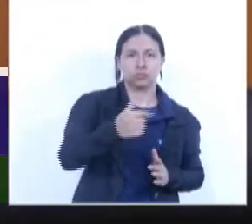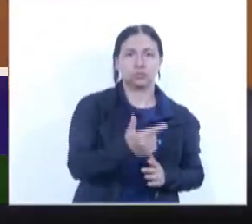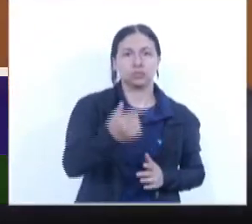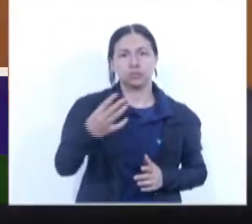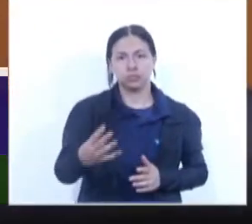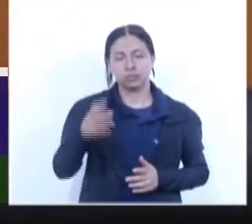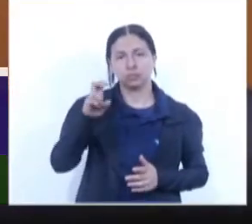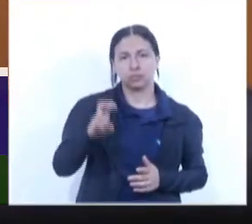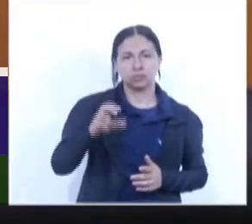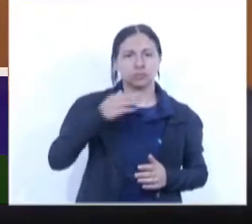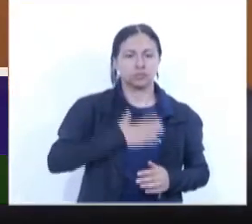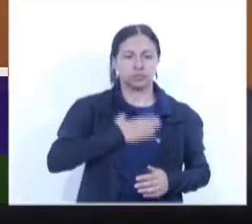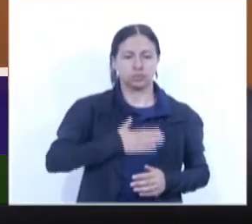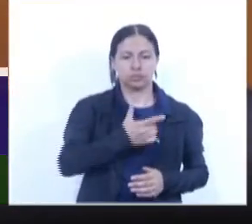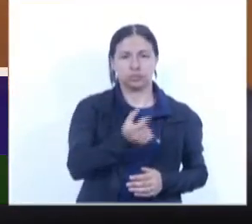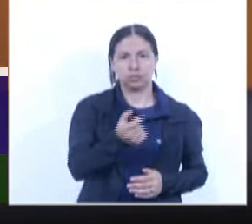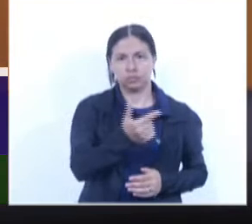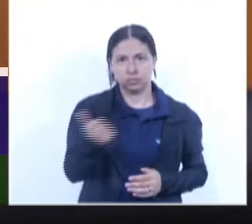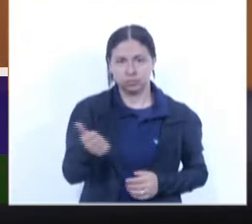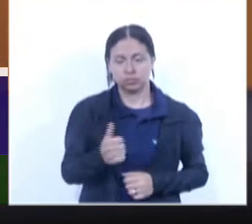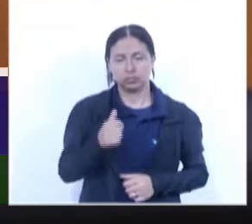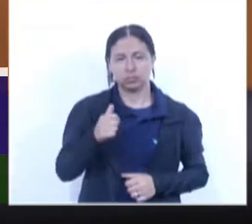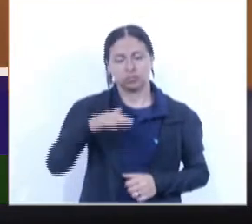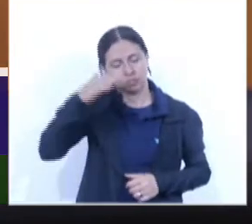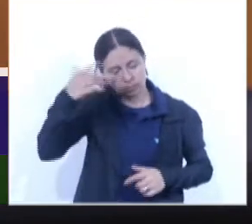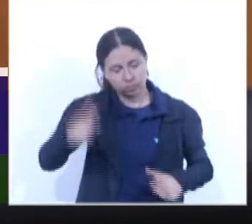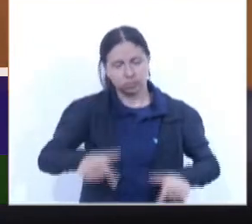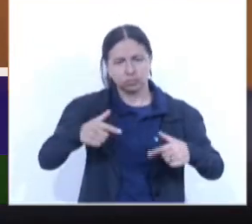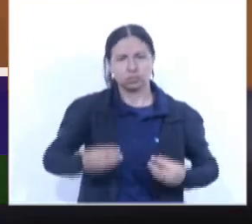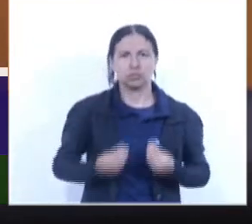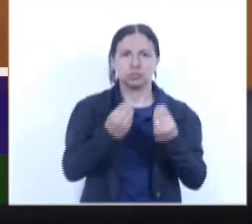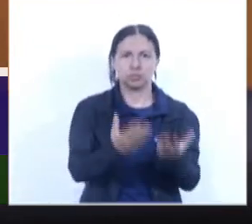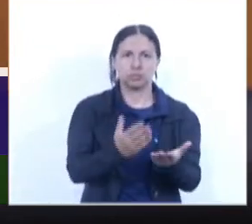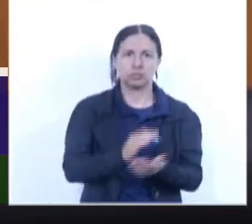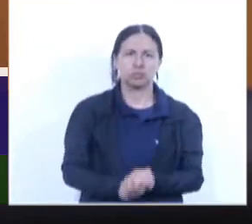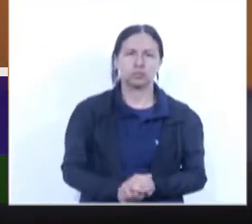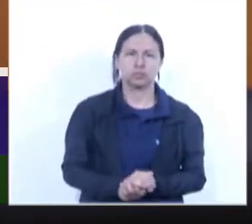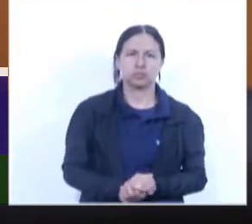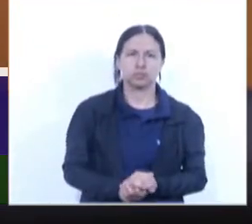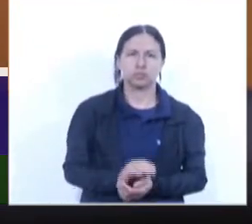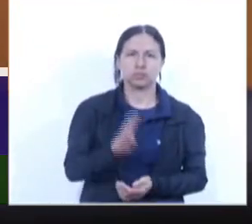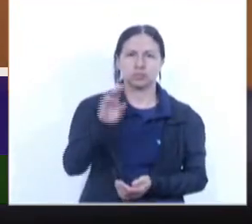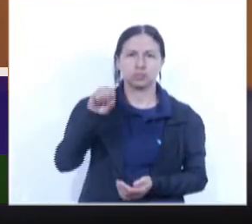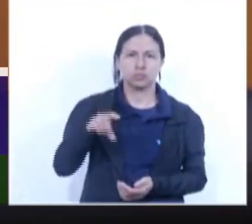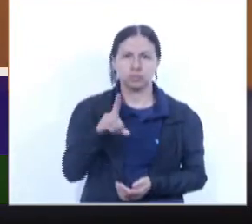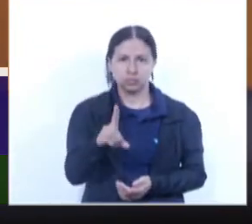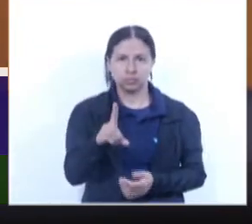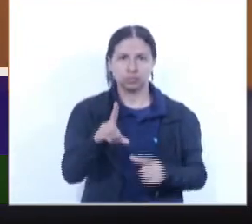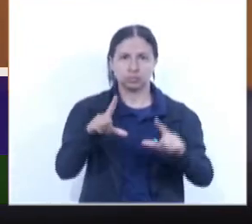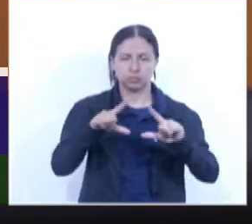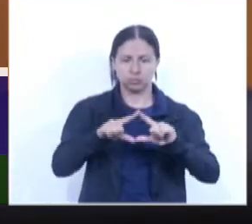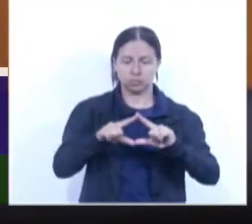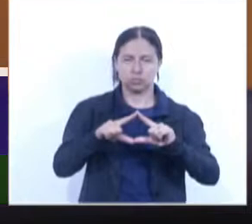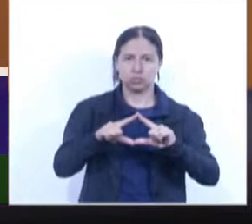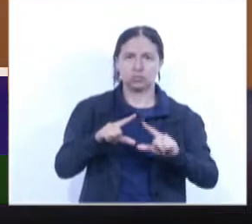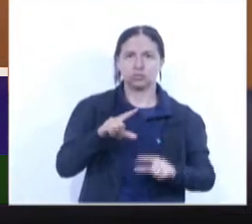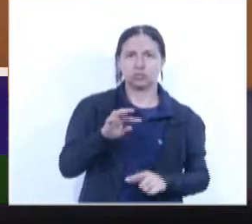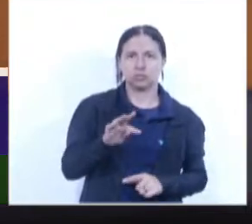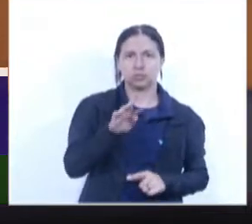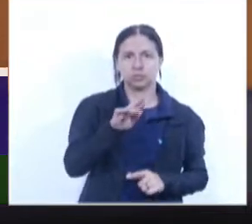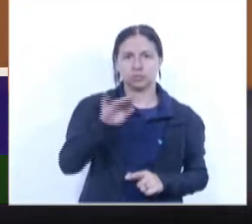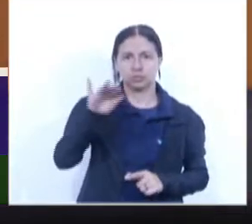de agosto de 2021 concede diploma de Roberto vereadora Lisa Prado autora